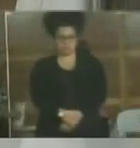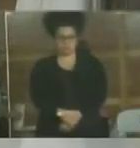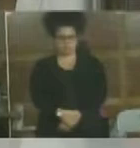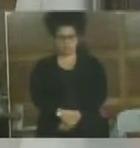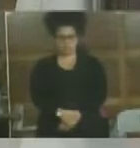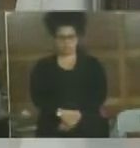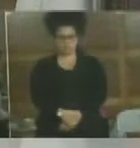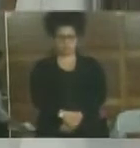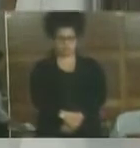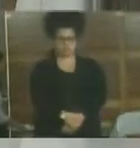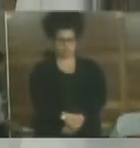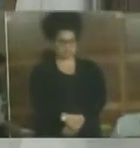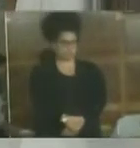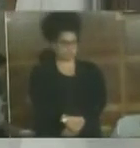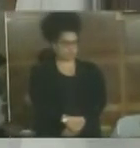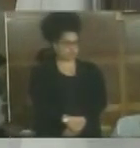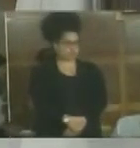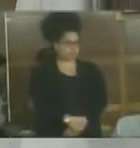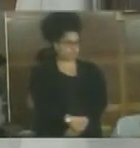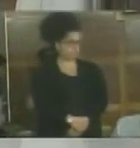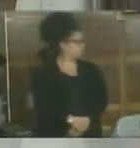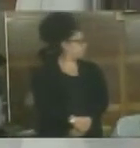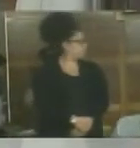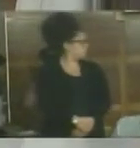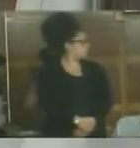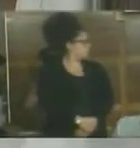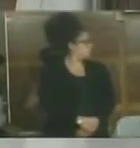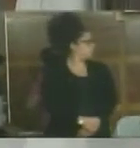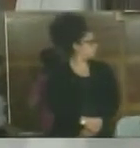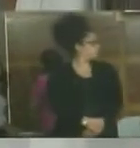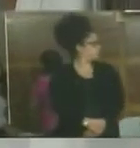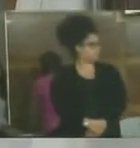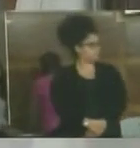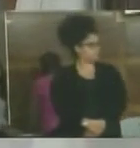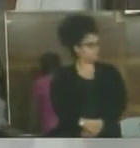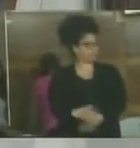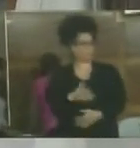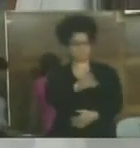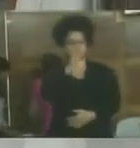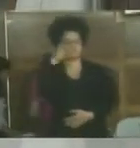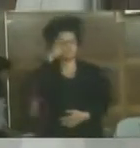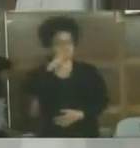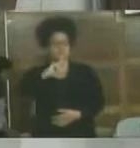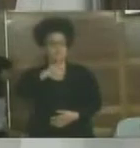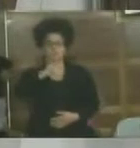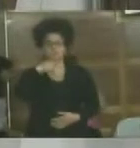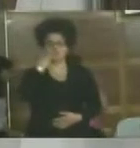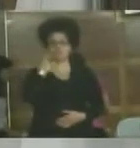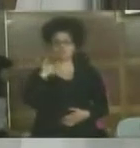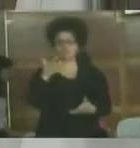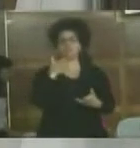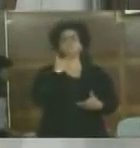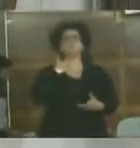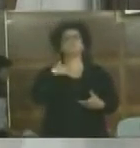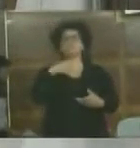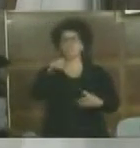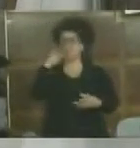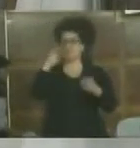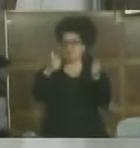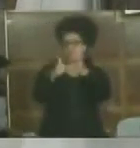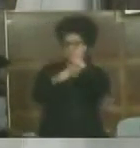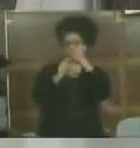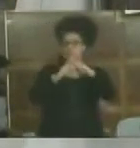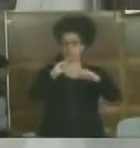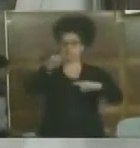2019. Nobre vereador Elinho, você estava escalado para falar à minha frente e eu falei assim, tomara que eu fale primeiro que ele, para ele dar mais